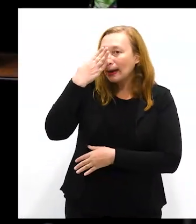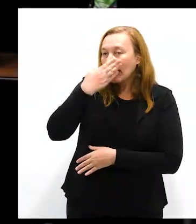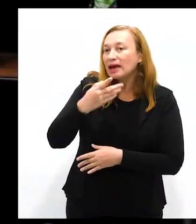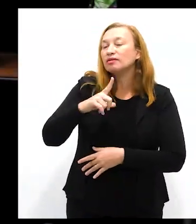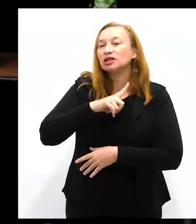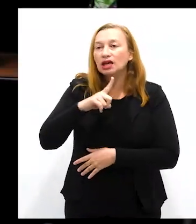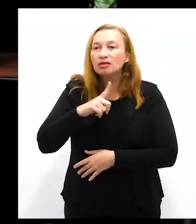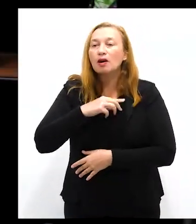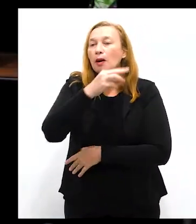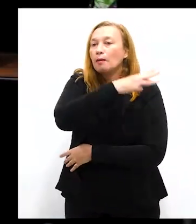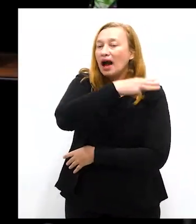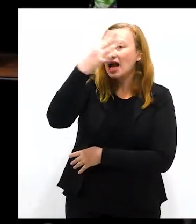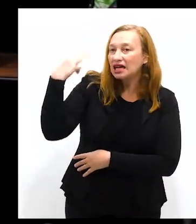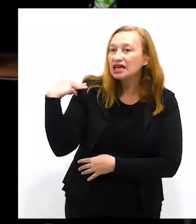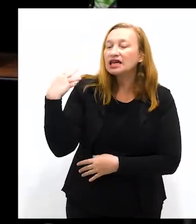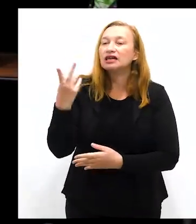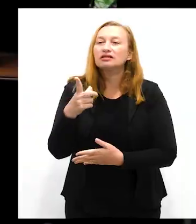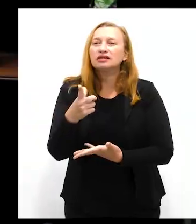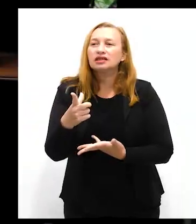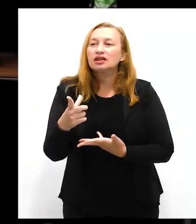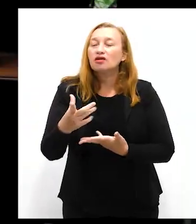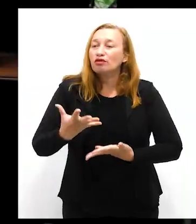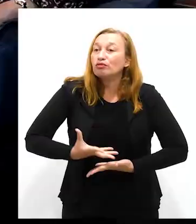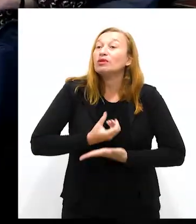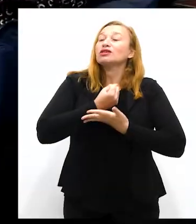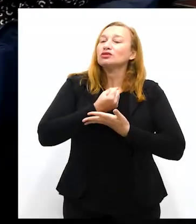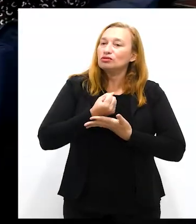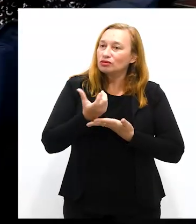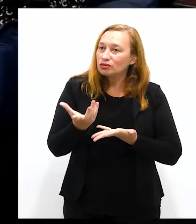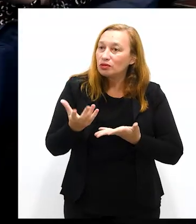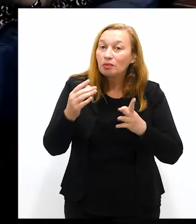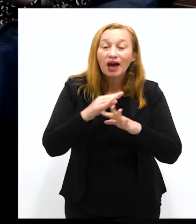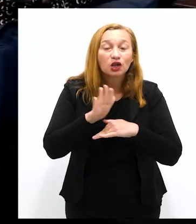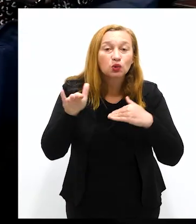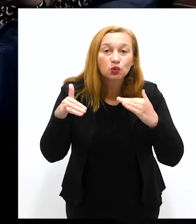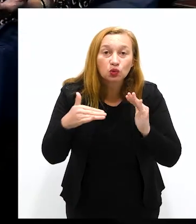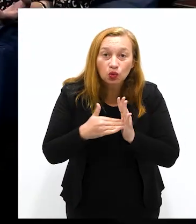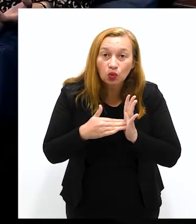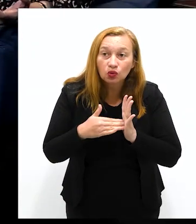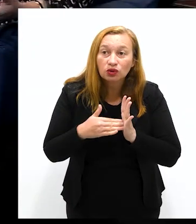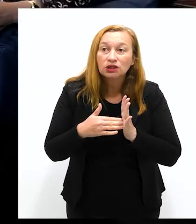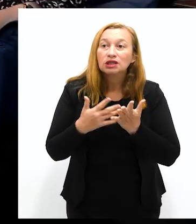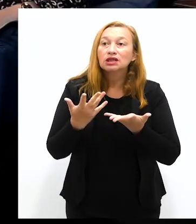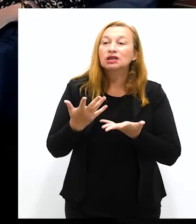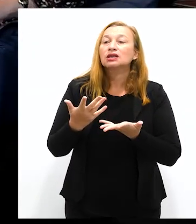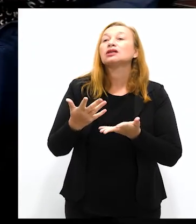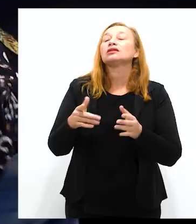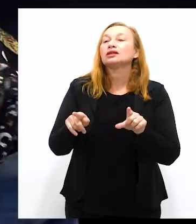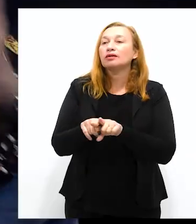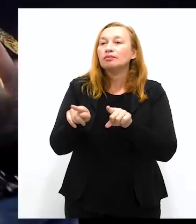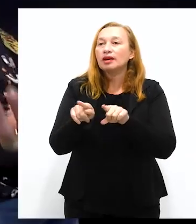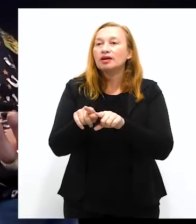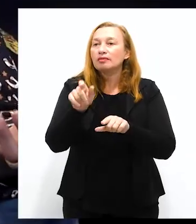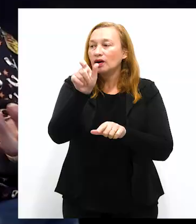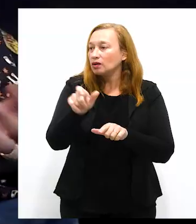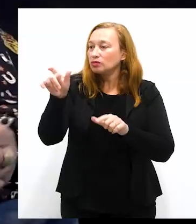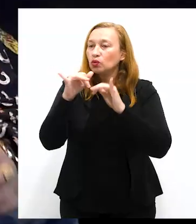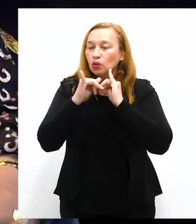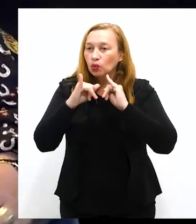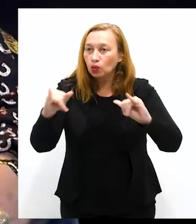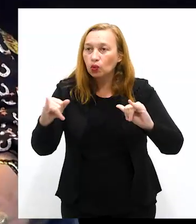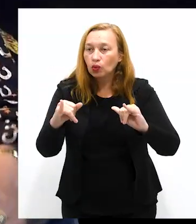nós temos Maria. Que foi uma surpresa para todos, inclusive para os